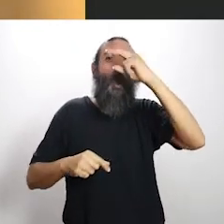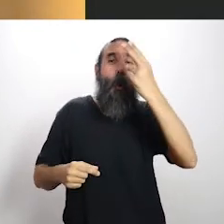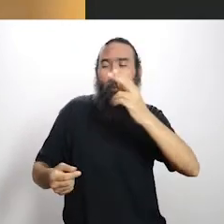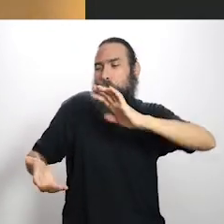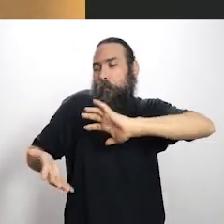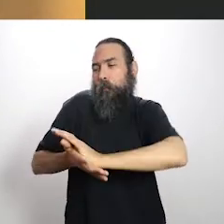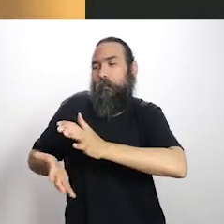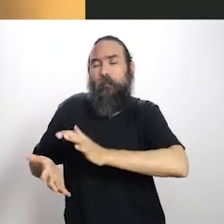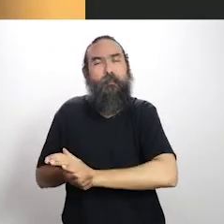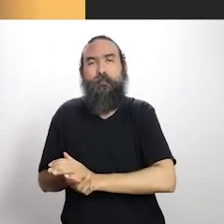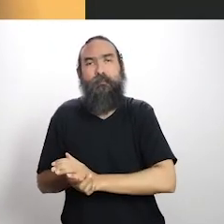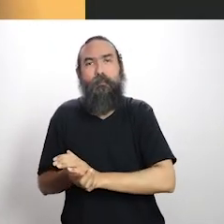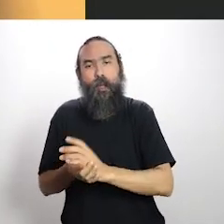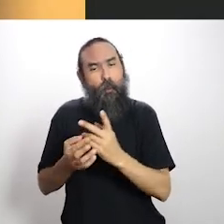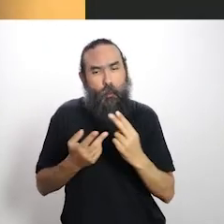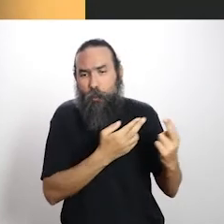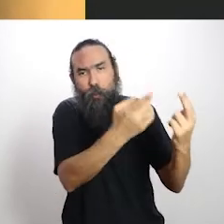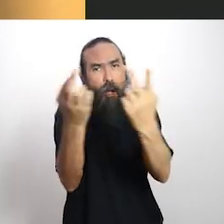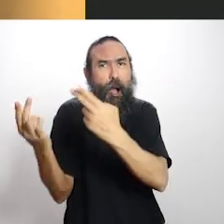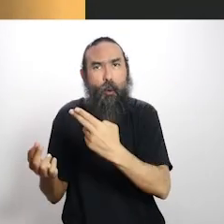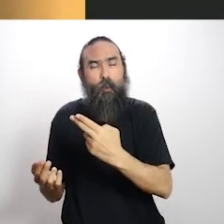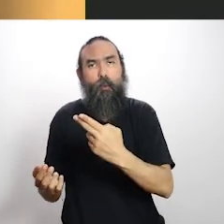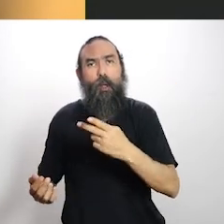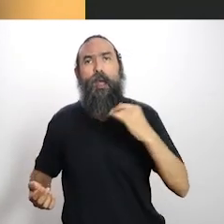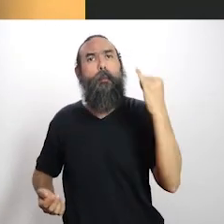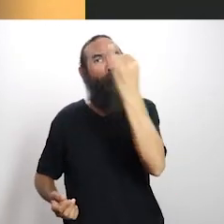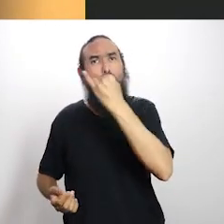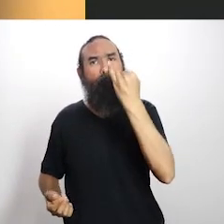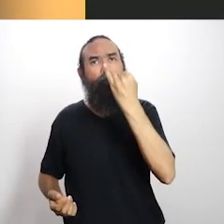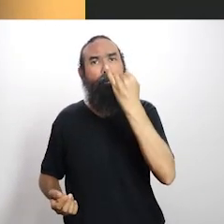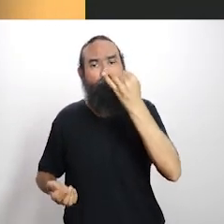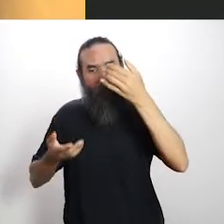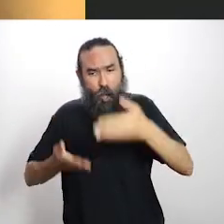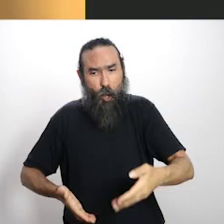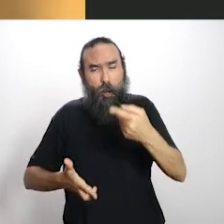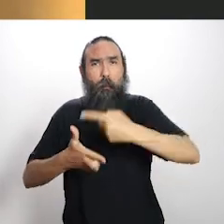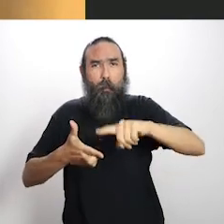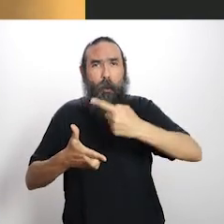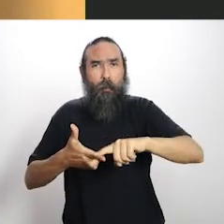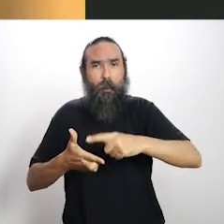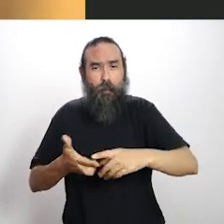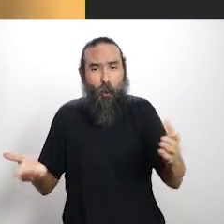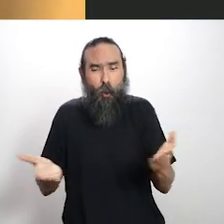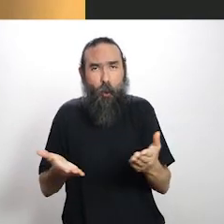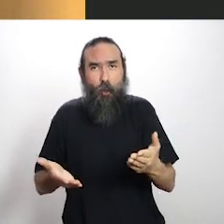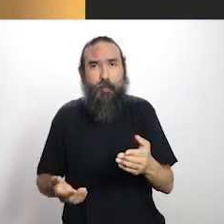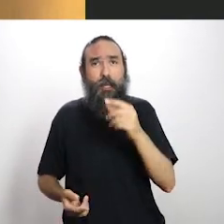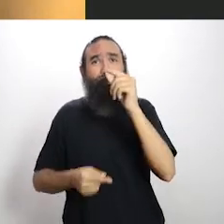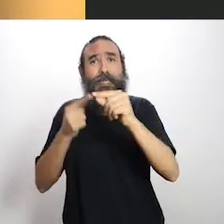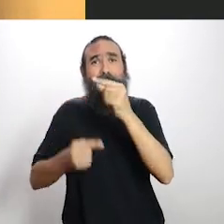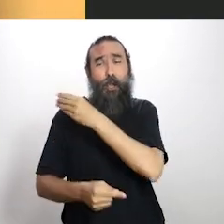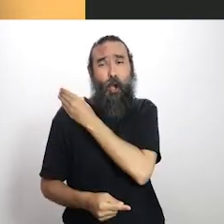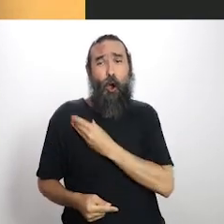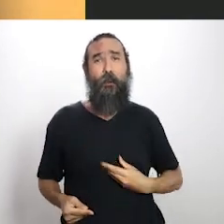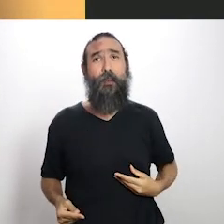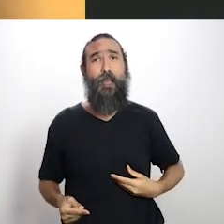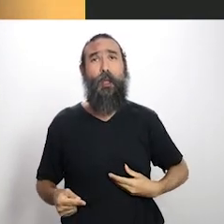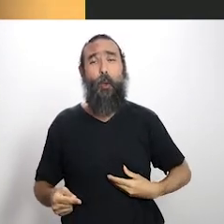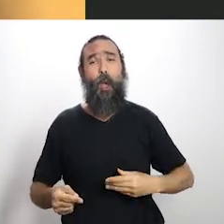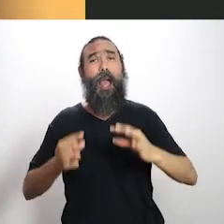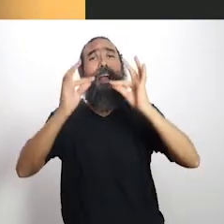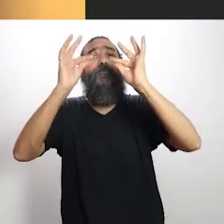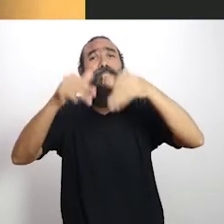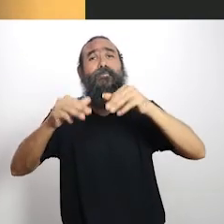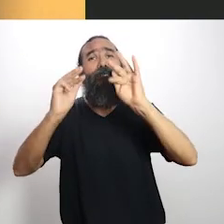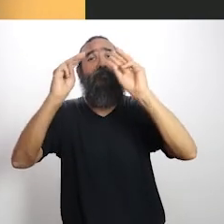destruindo todos os programas principalmente os bem-sucedidos está destruindo as